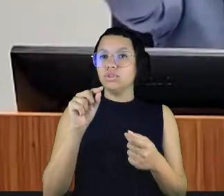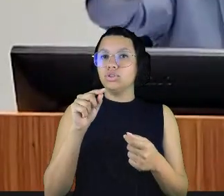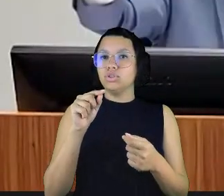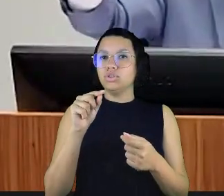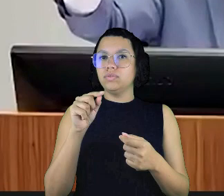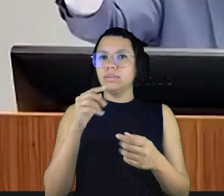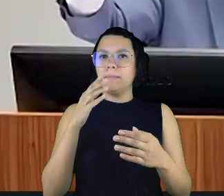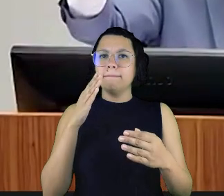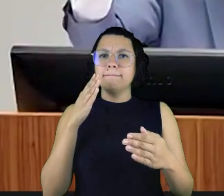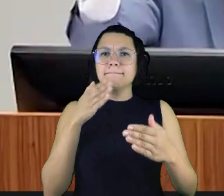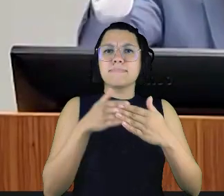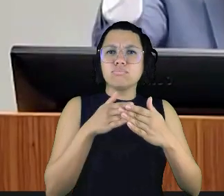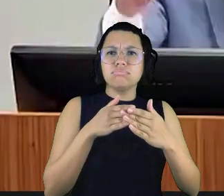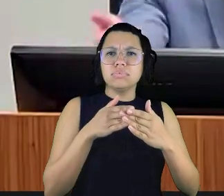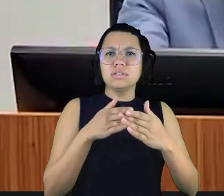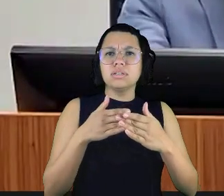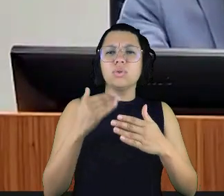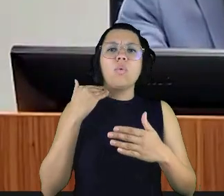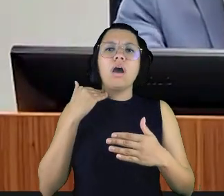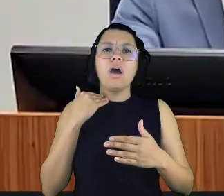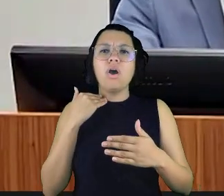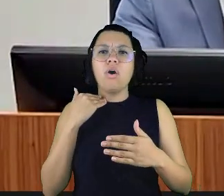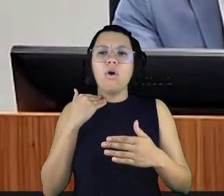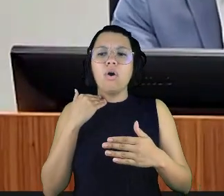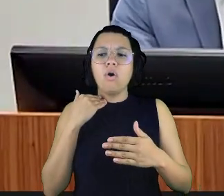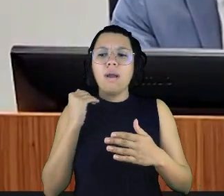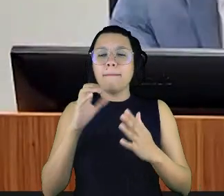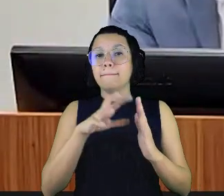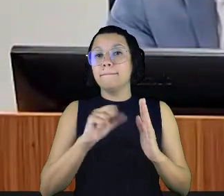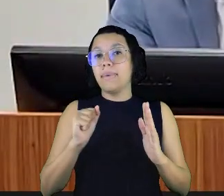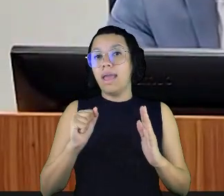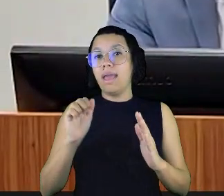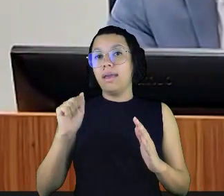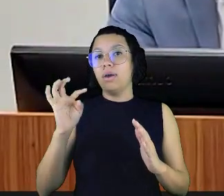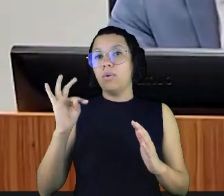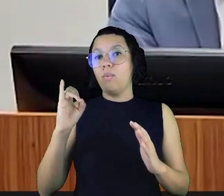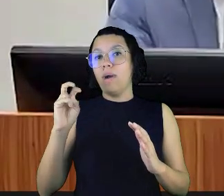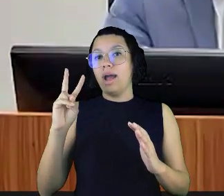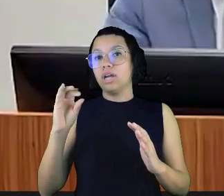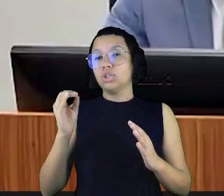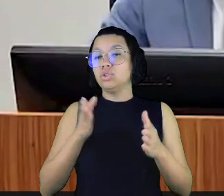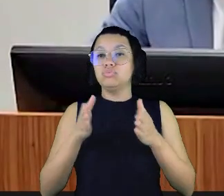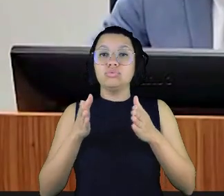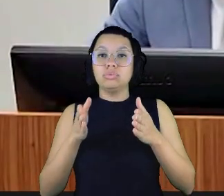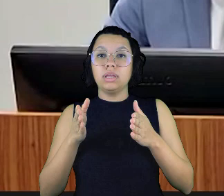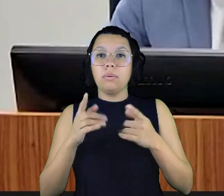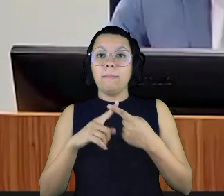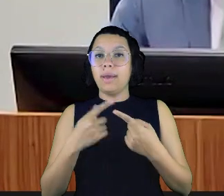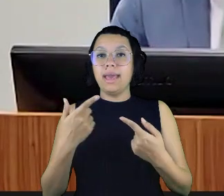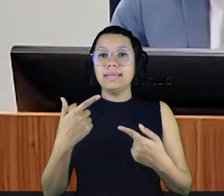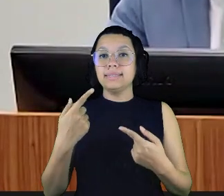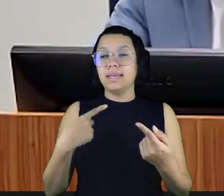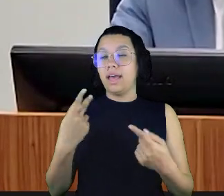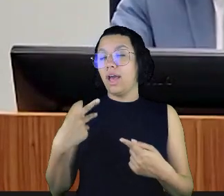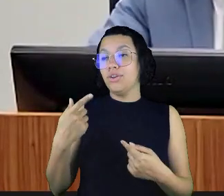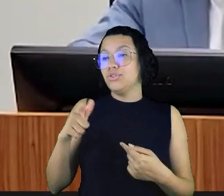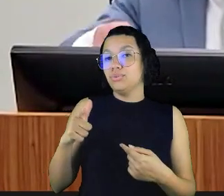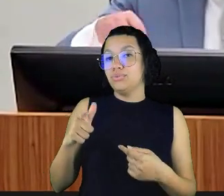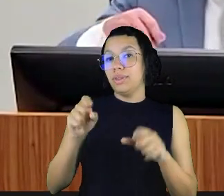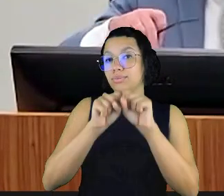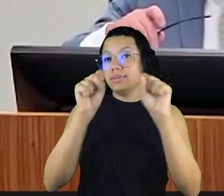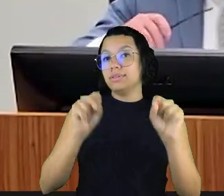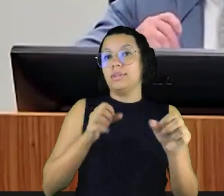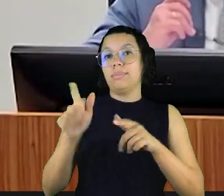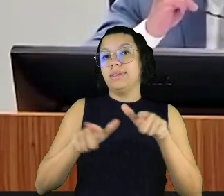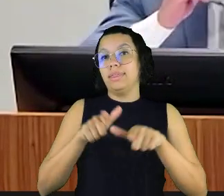um determinado fluxo de tempo. Só que nós não temos um sistema que opere com isso. Simplesmente não funciona, e aí